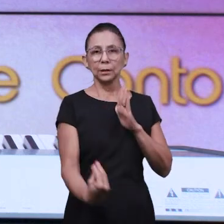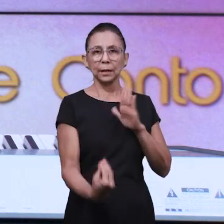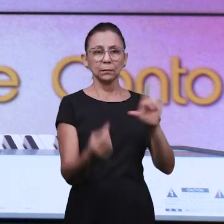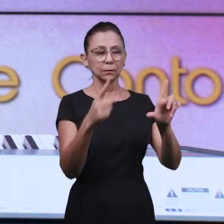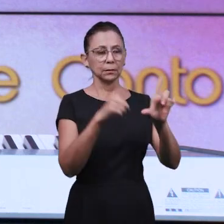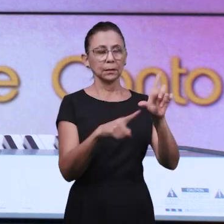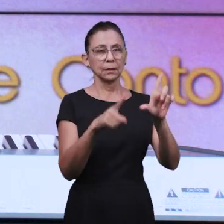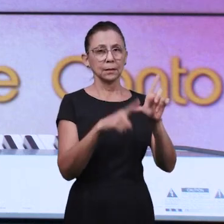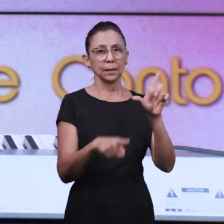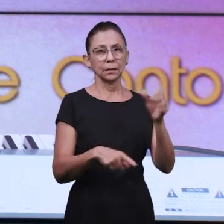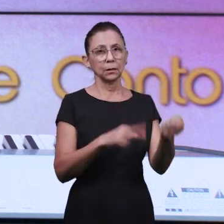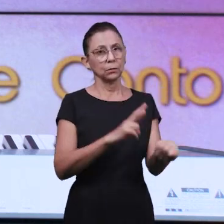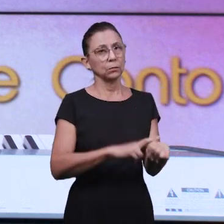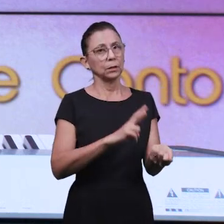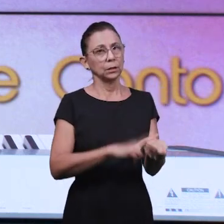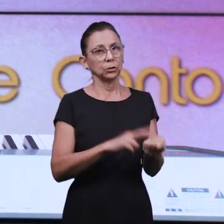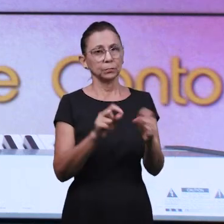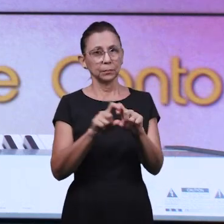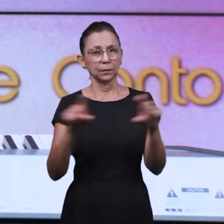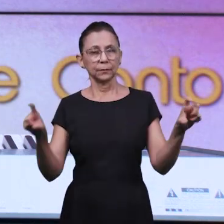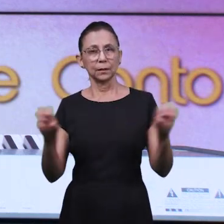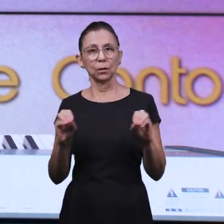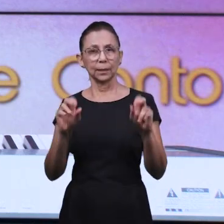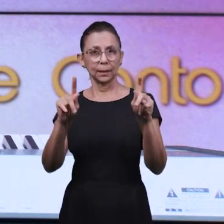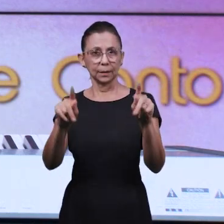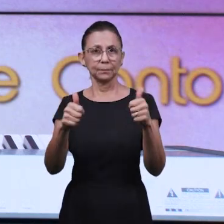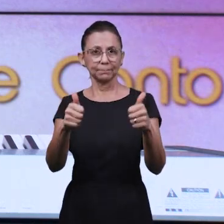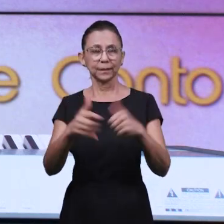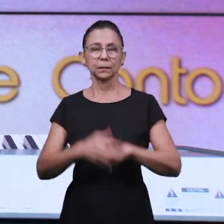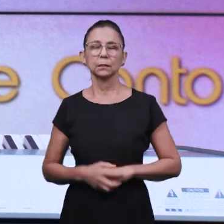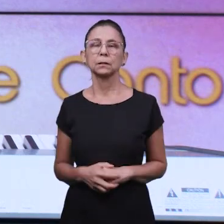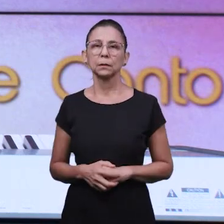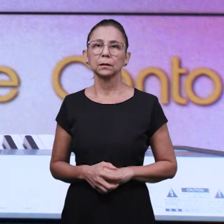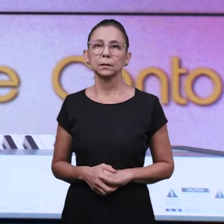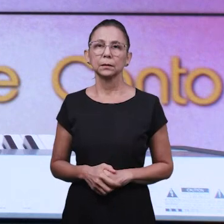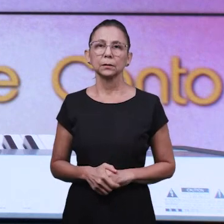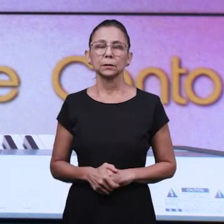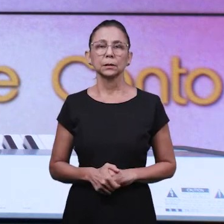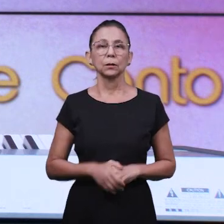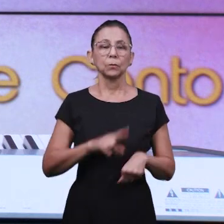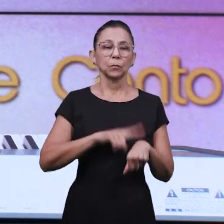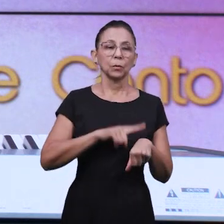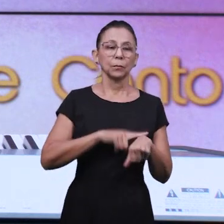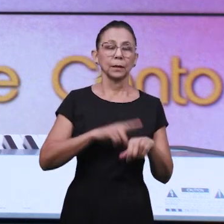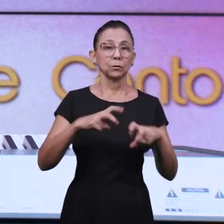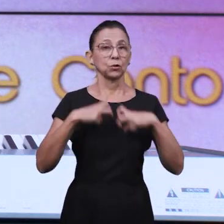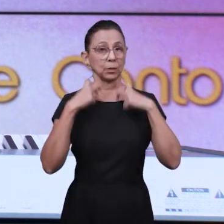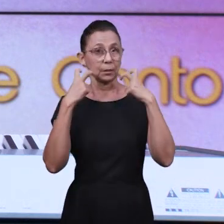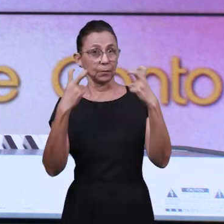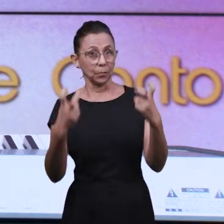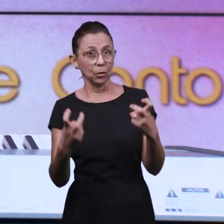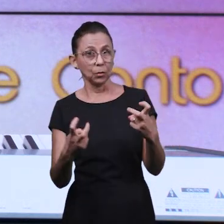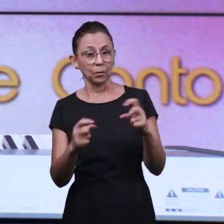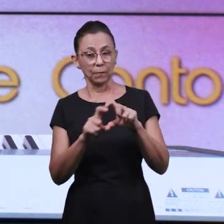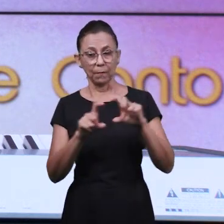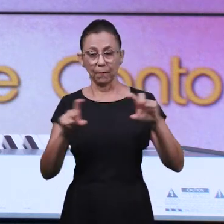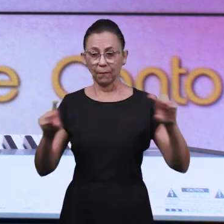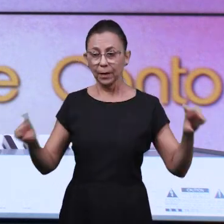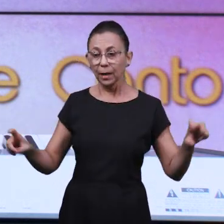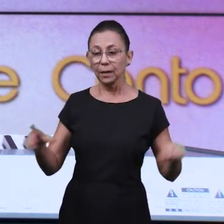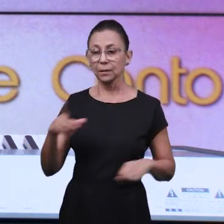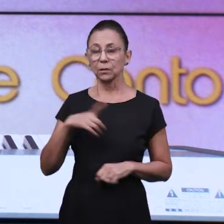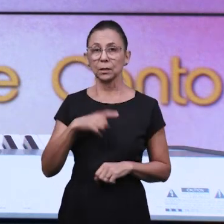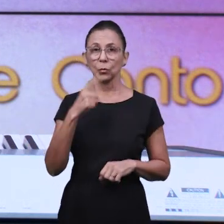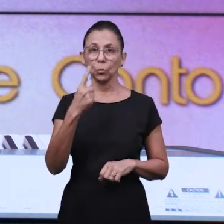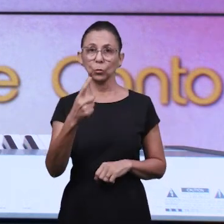ou seja, o ritmo dessa frase, ok? Então, nesta hora de clamor, eu tenho aqui